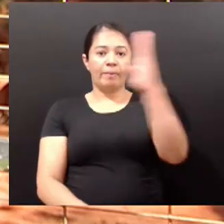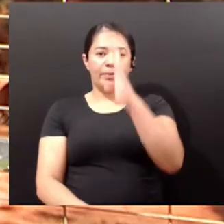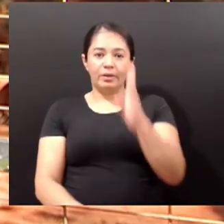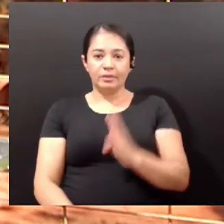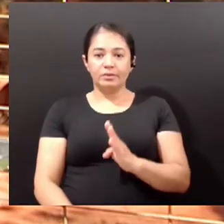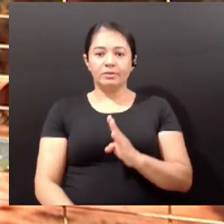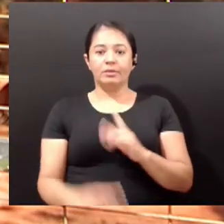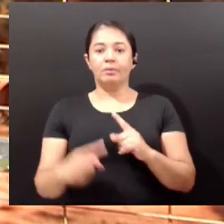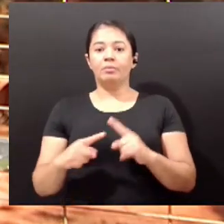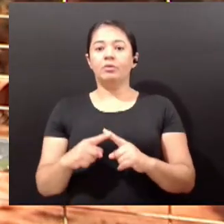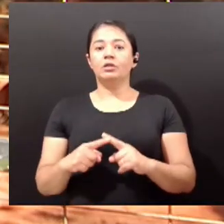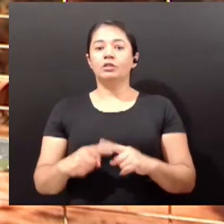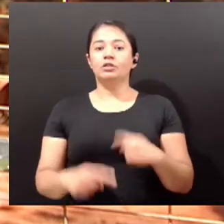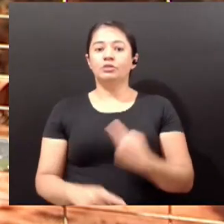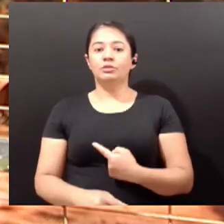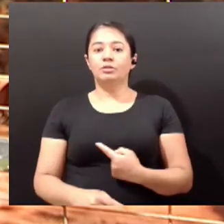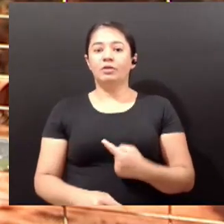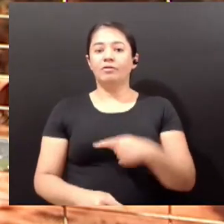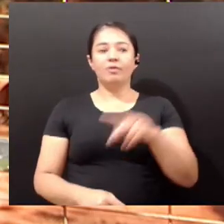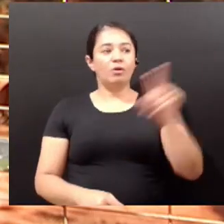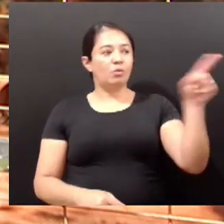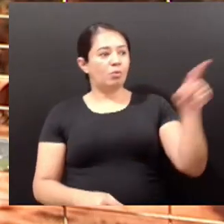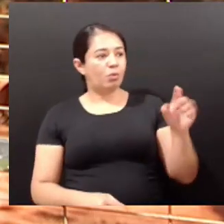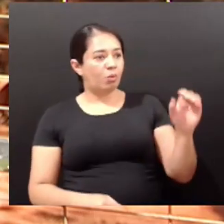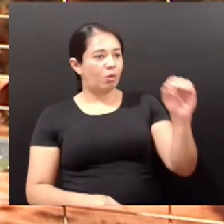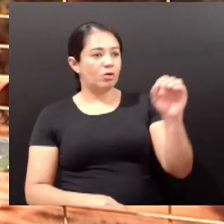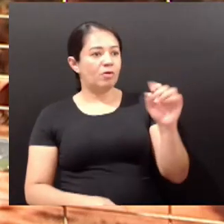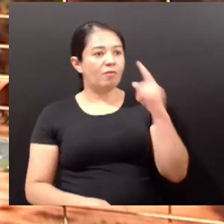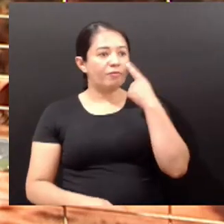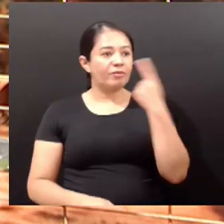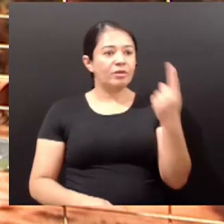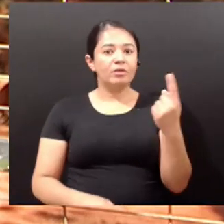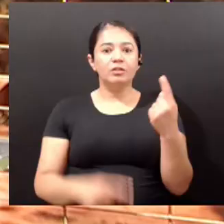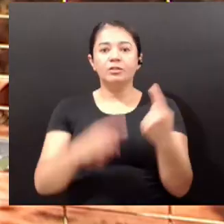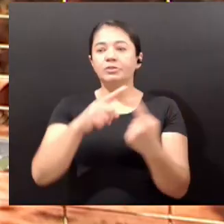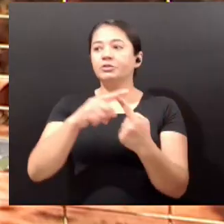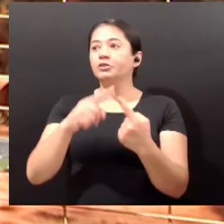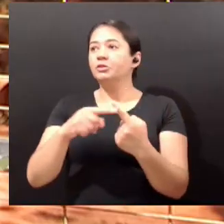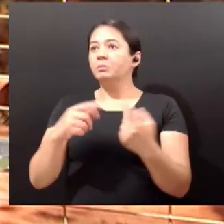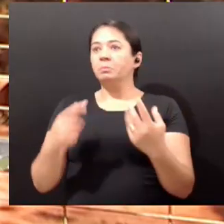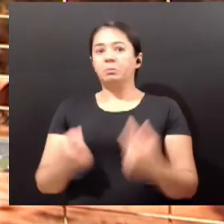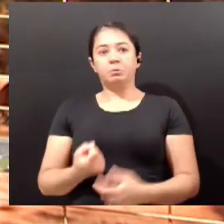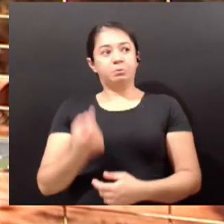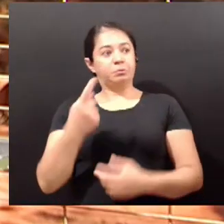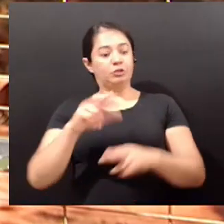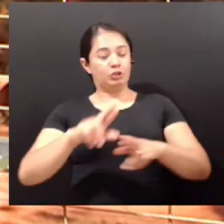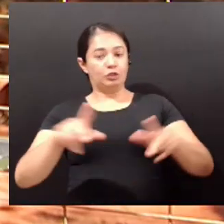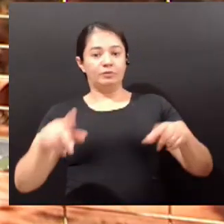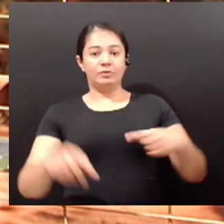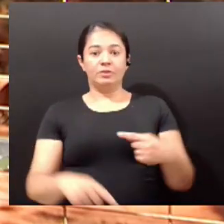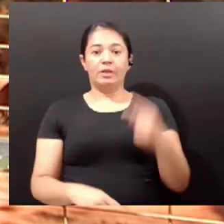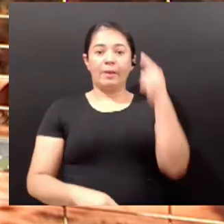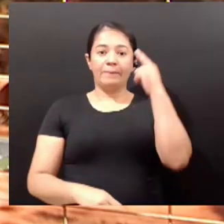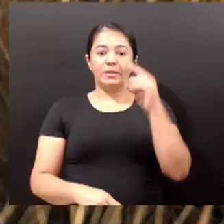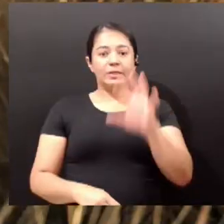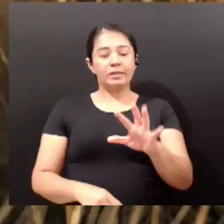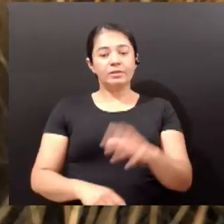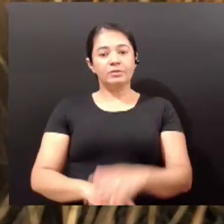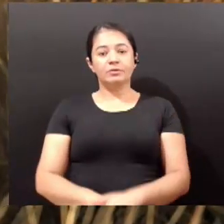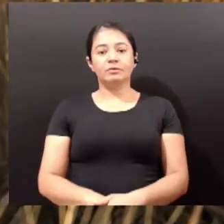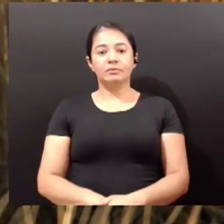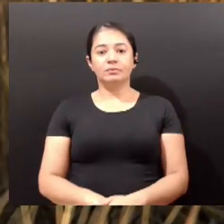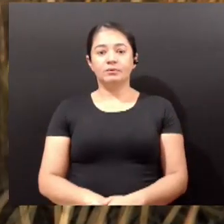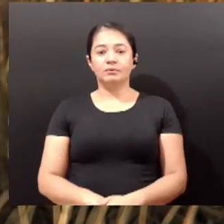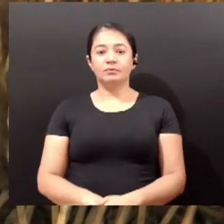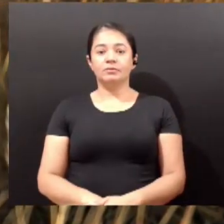gente vai no zoológico, vê várias espécies exóticas e acho que o zoológico é isso. Mas a gente